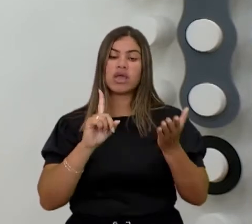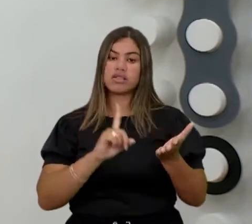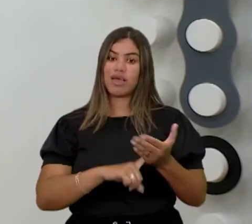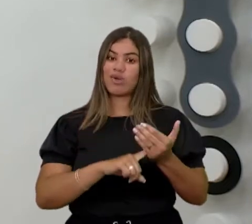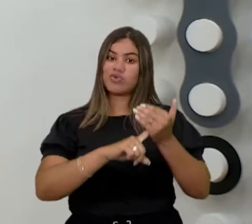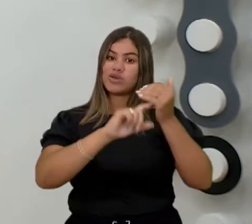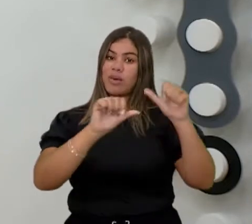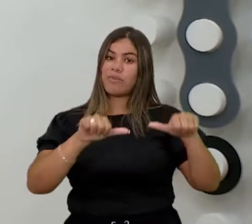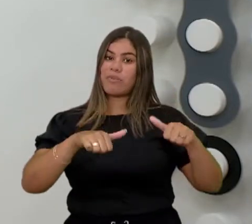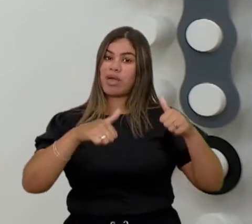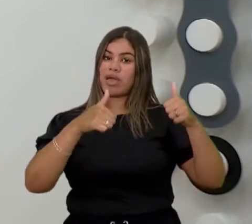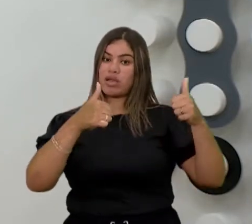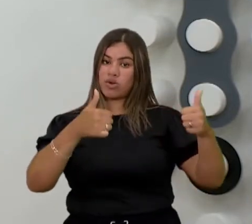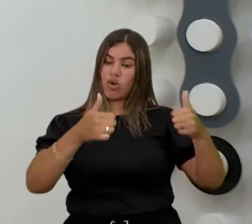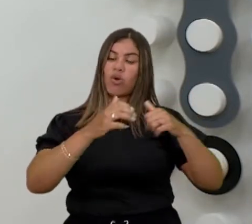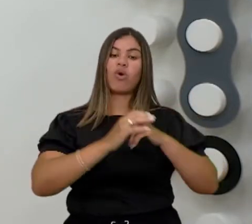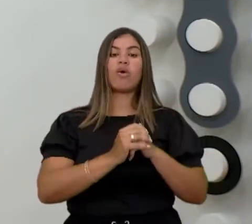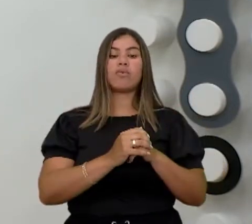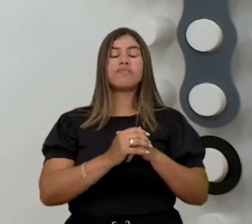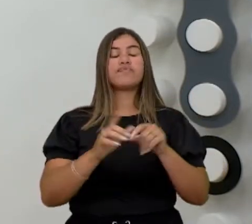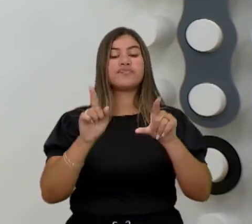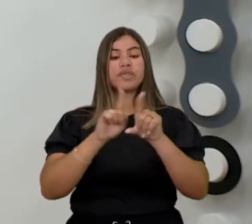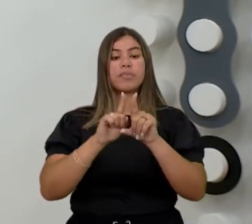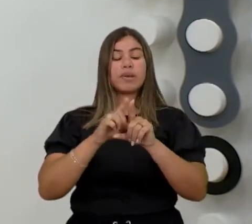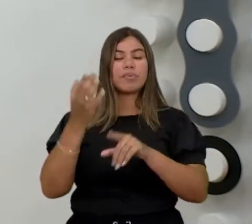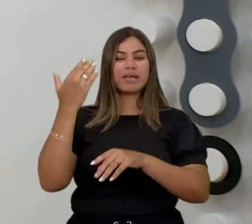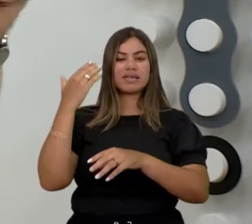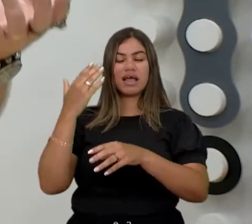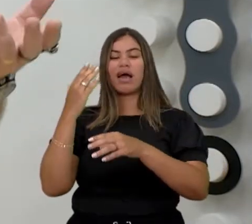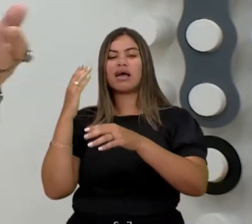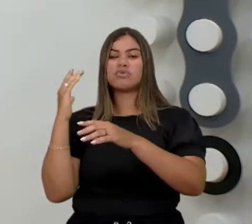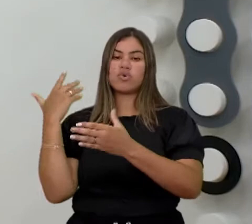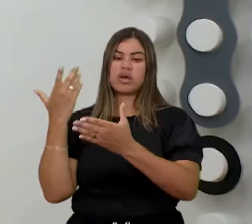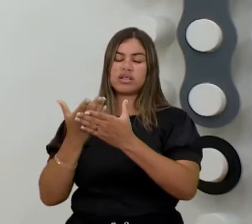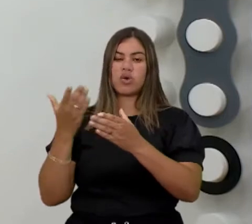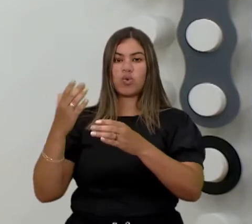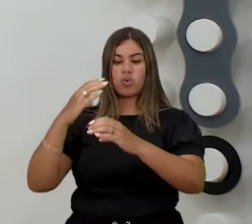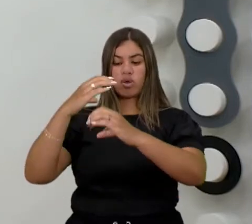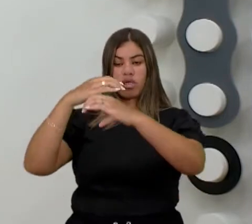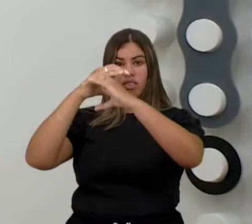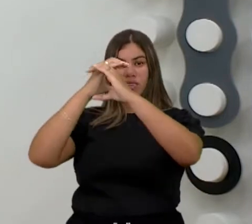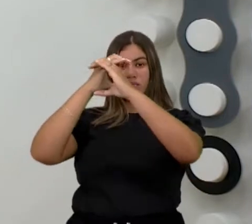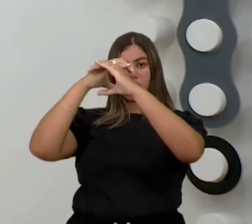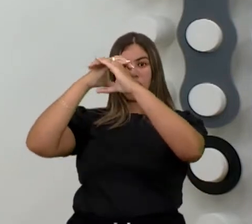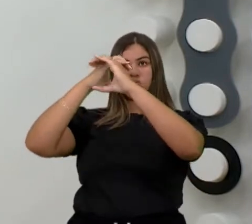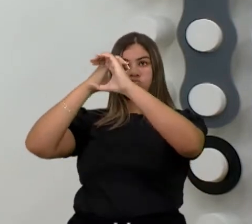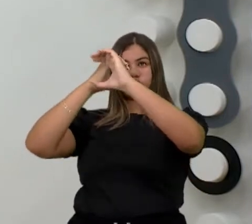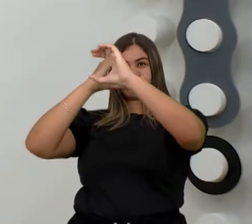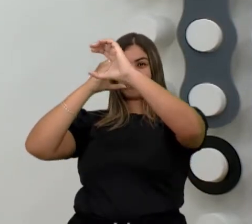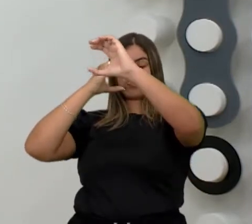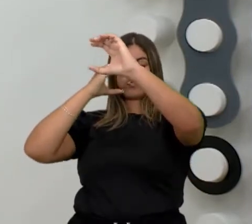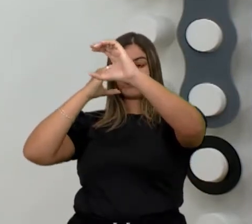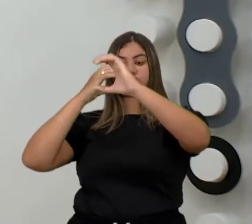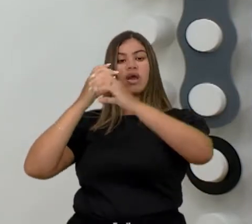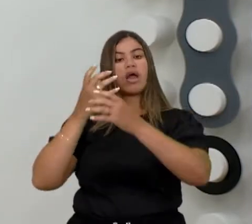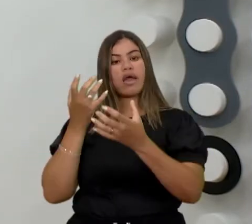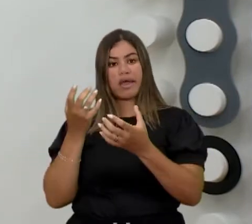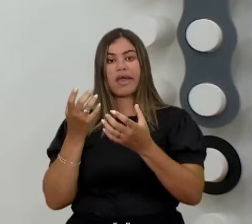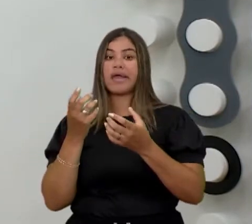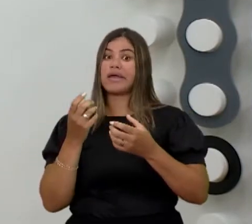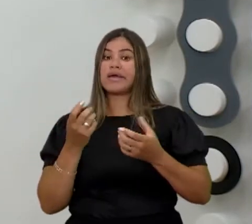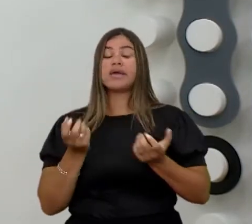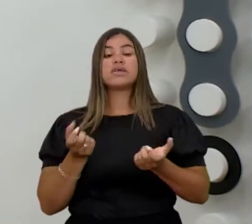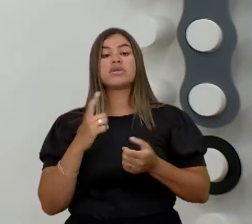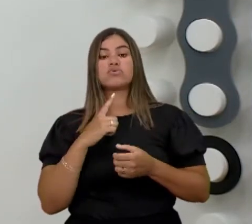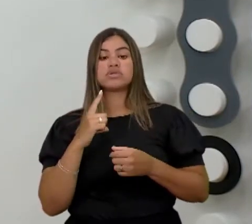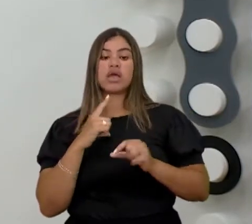tecnologia, né, os telescópios sendo lançados aí, né, o maior deles é o Hubble, mas agora já estão lançando um novo telescópio, né,